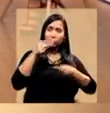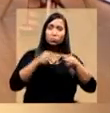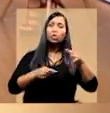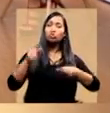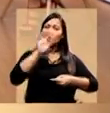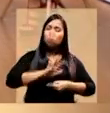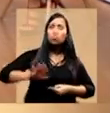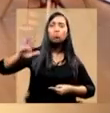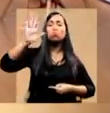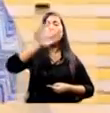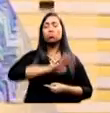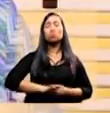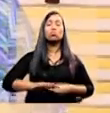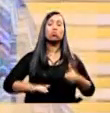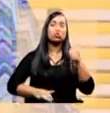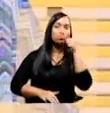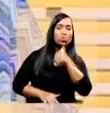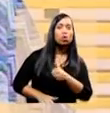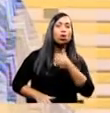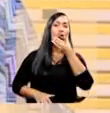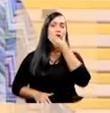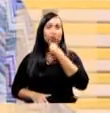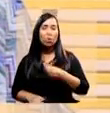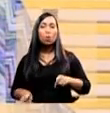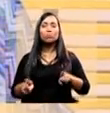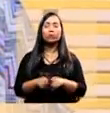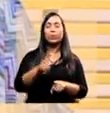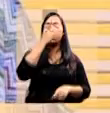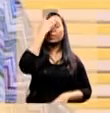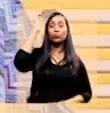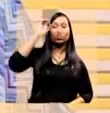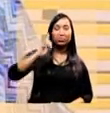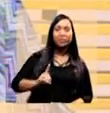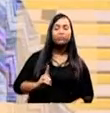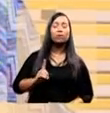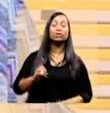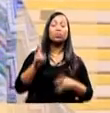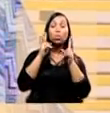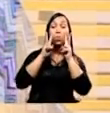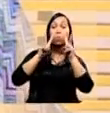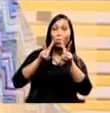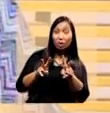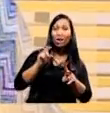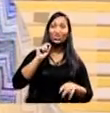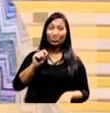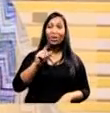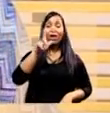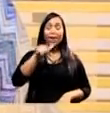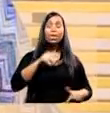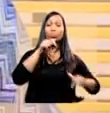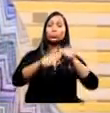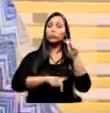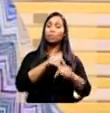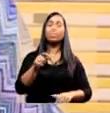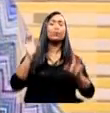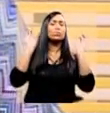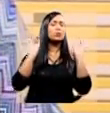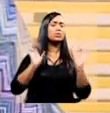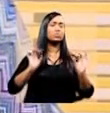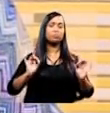políticas públicas, né, de gênero, raça e pessoas com deficiência, com o olhar de que é um